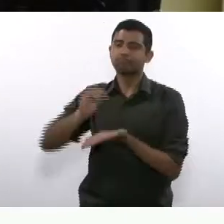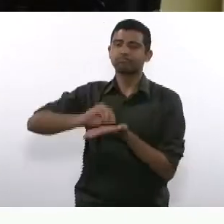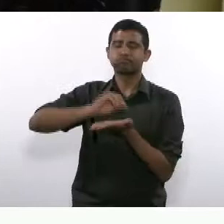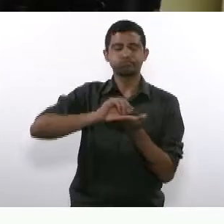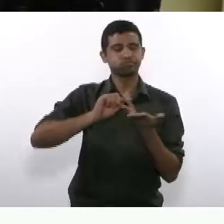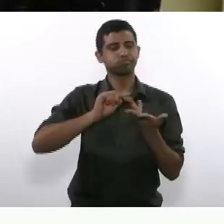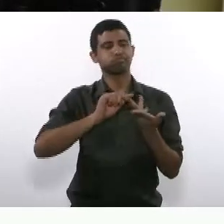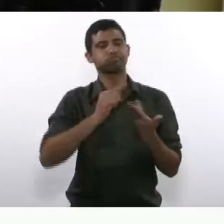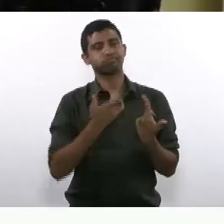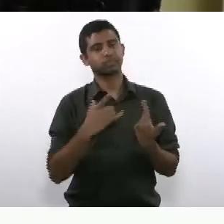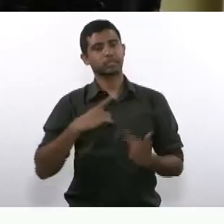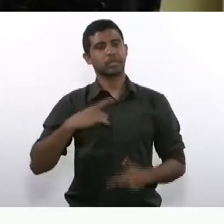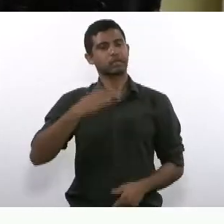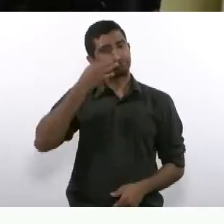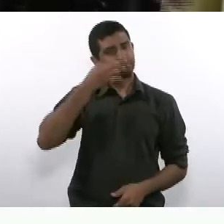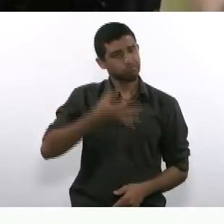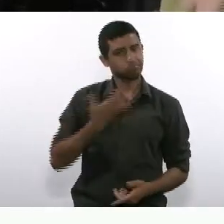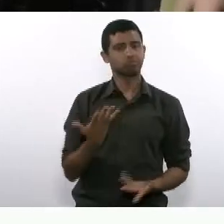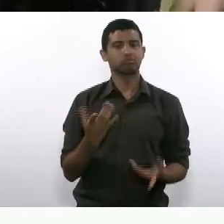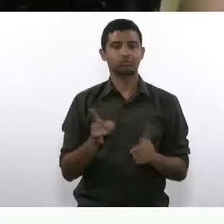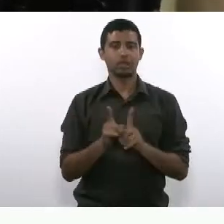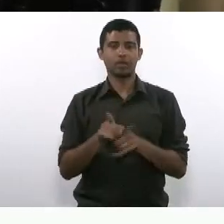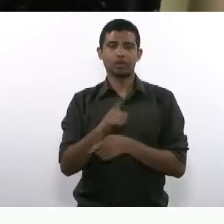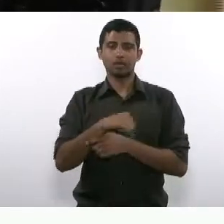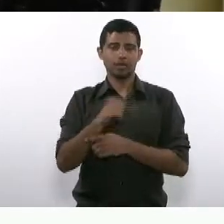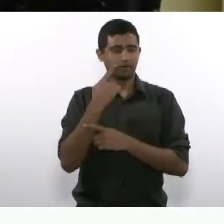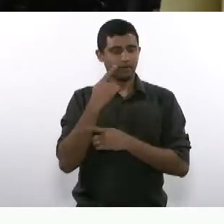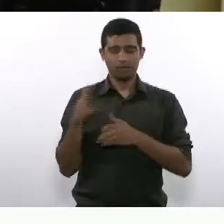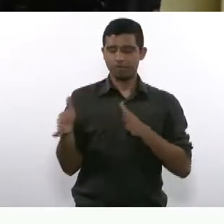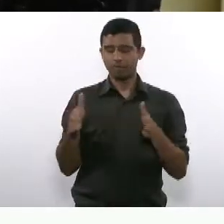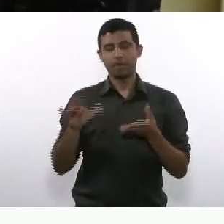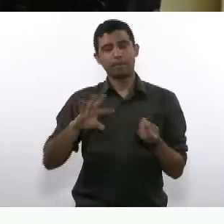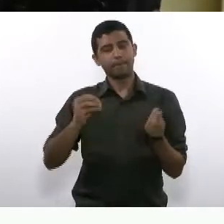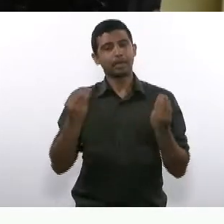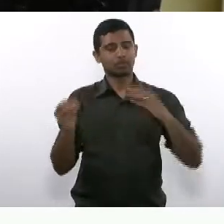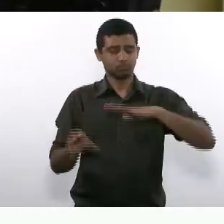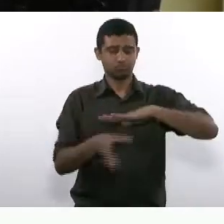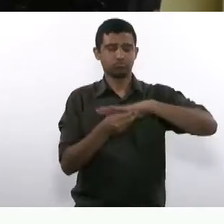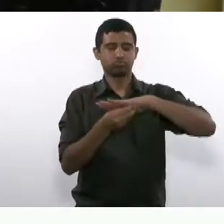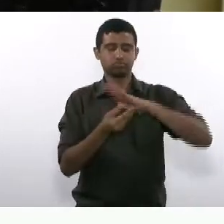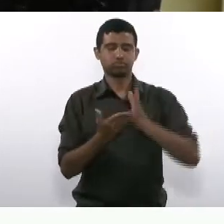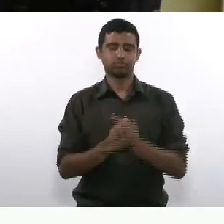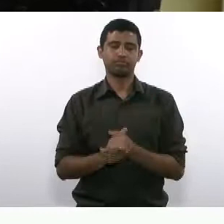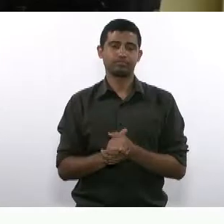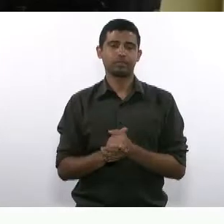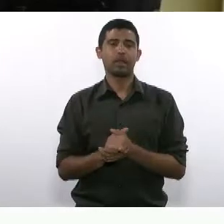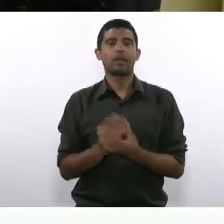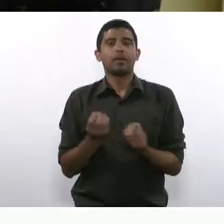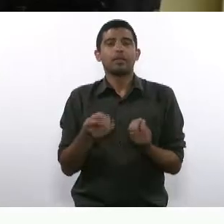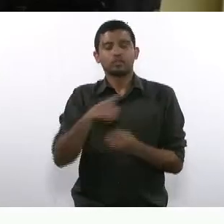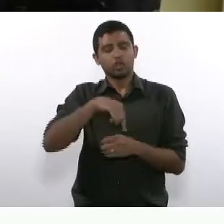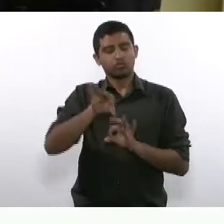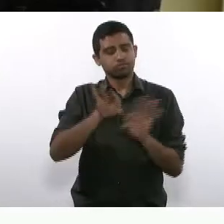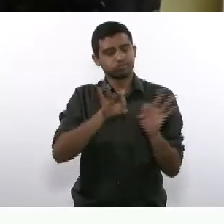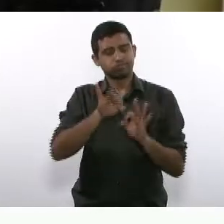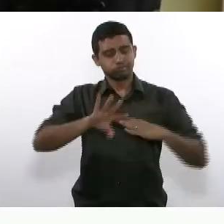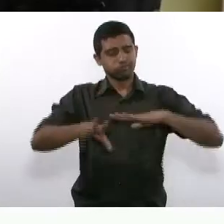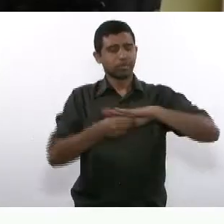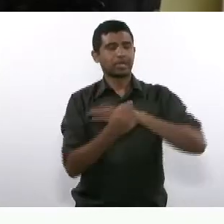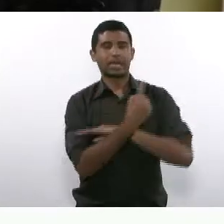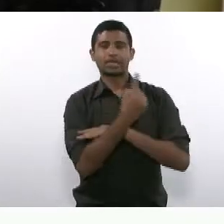com vistas a subsidiar, ainda estamos no período de emendas, para subsidiar, né, as emendas dos senhores